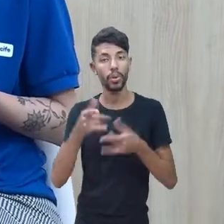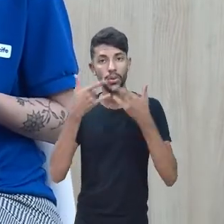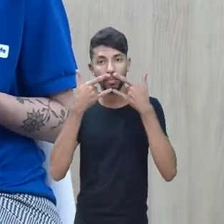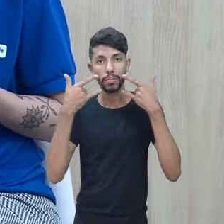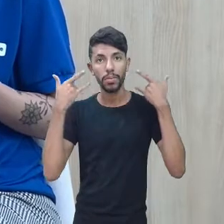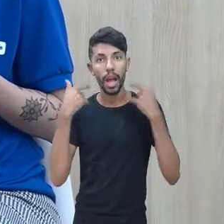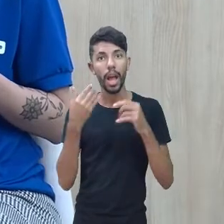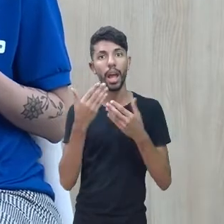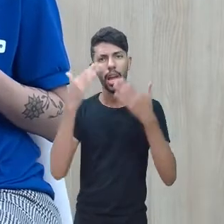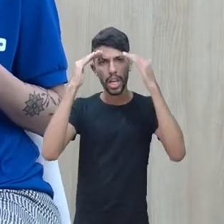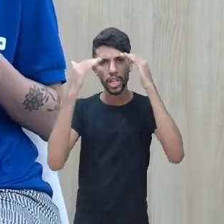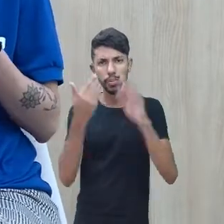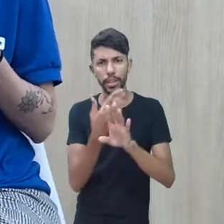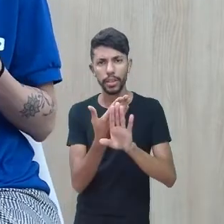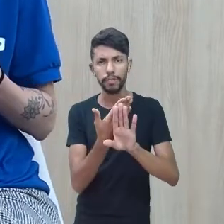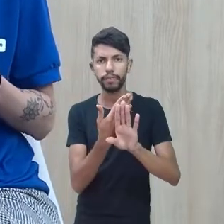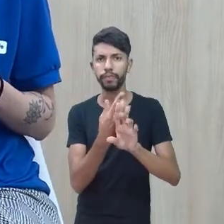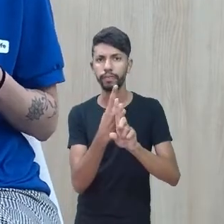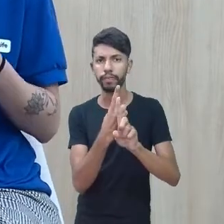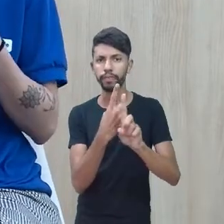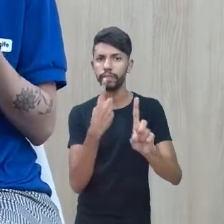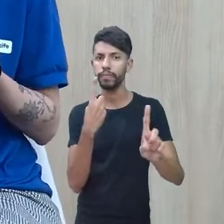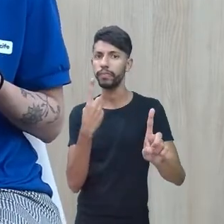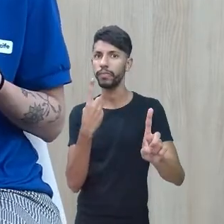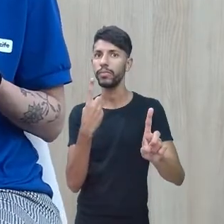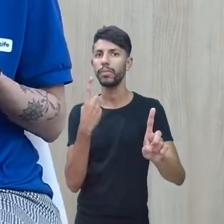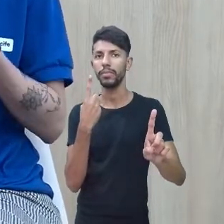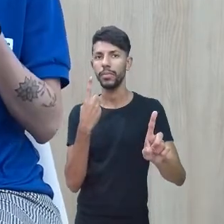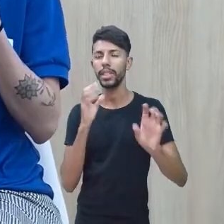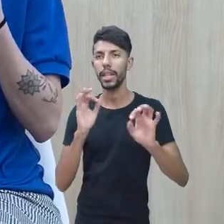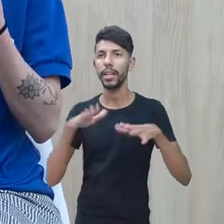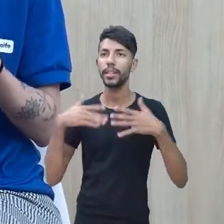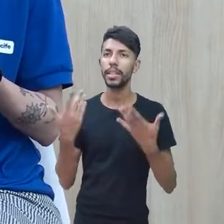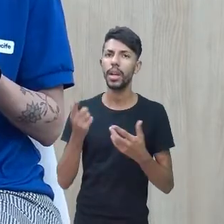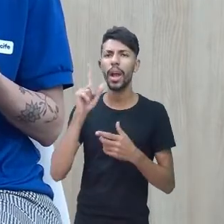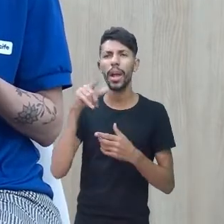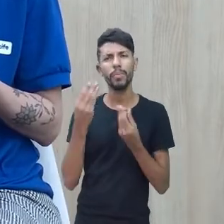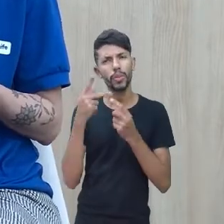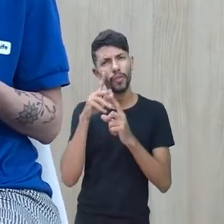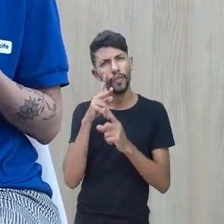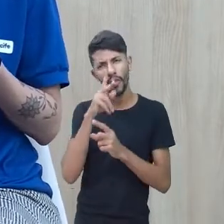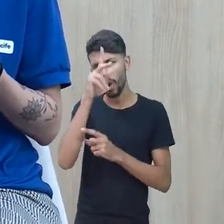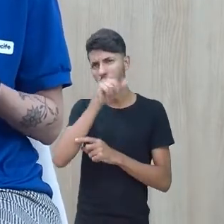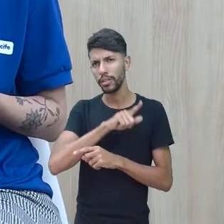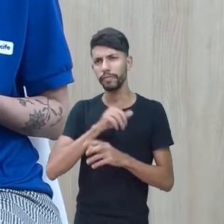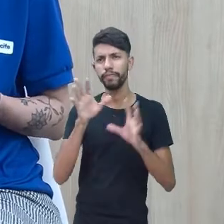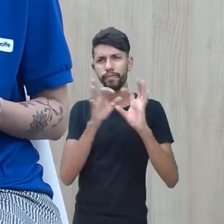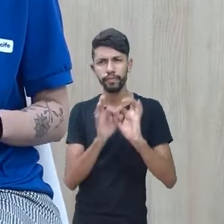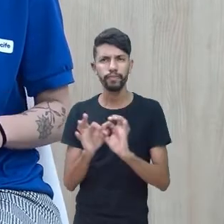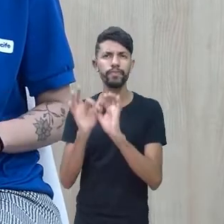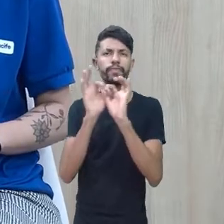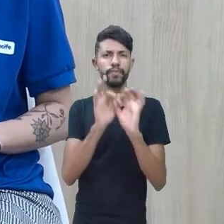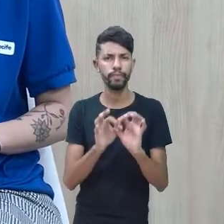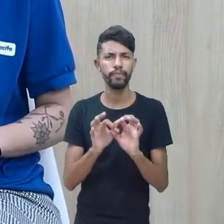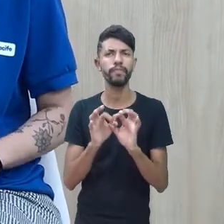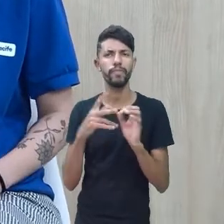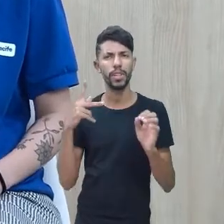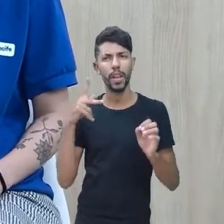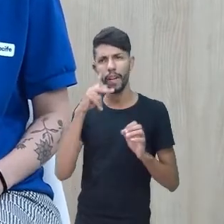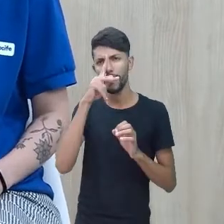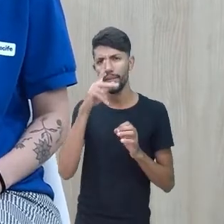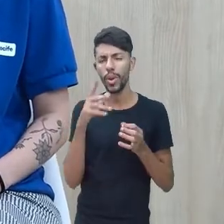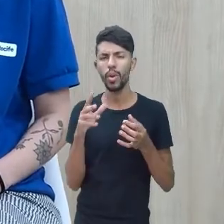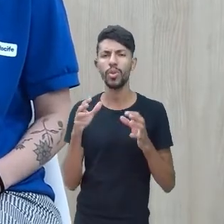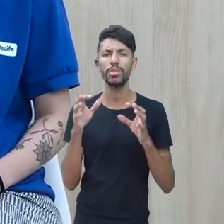respeitar o distanciamento, tudo isso, eles são muito forte, né, essa coesão, essa força, né, que